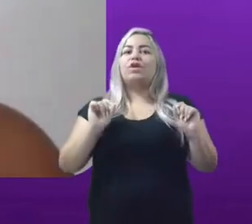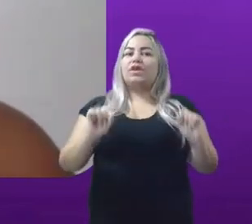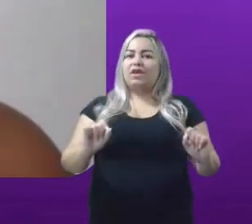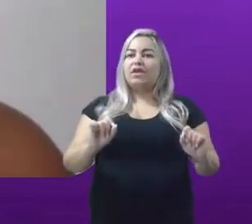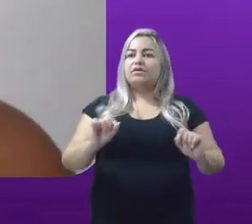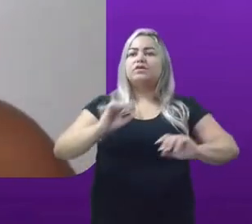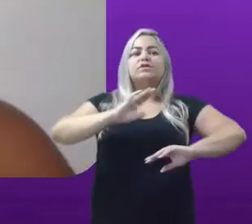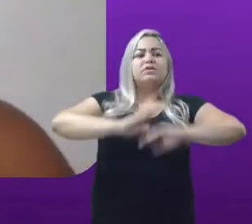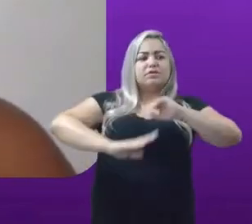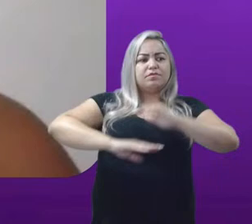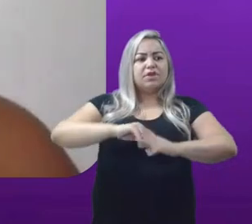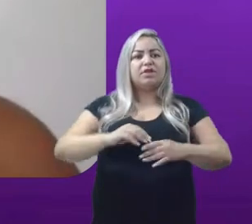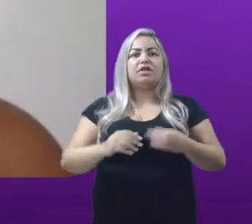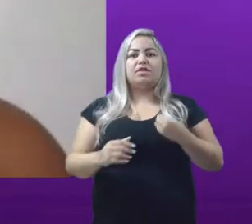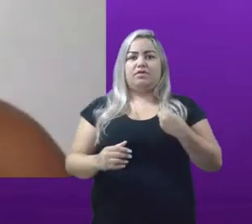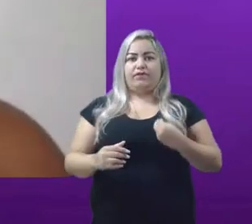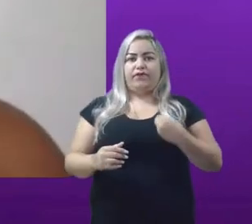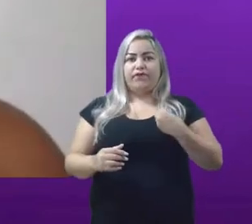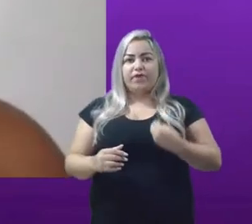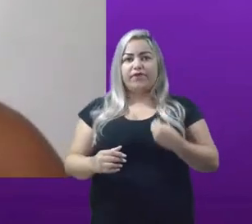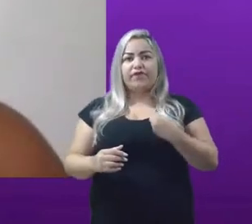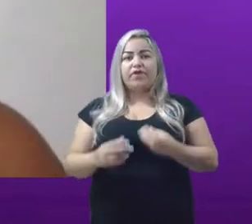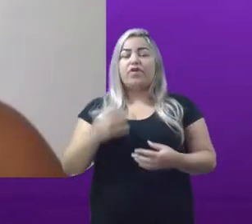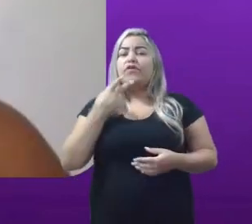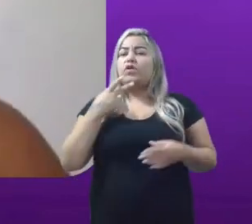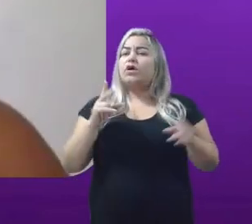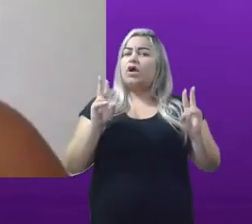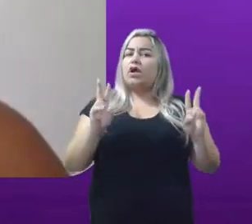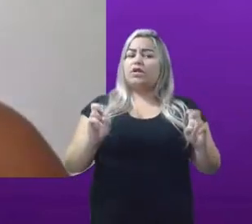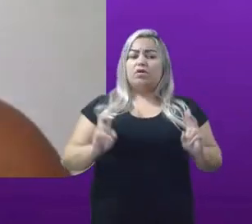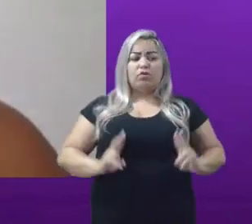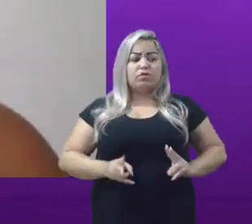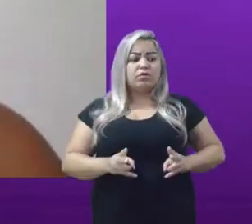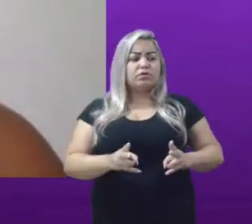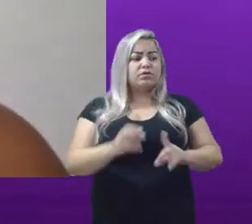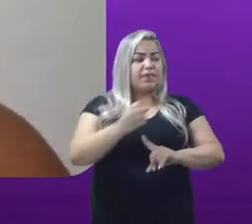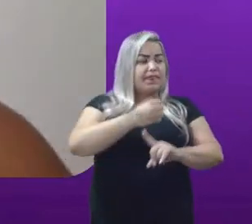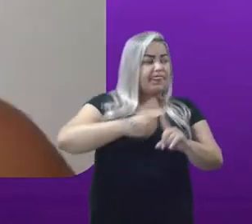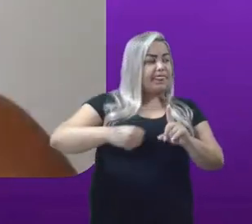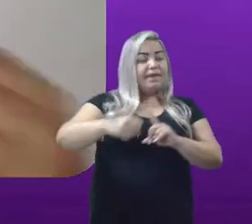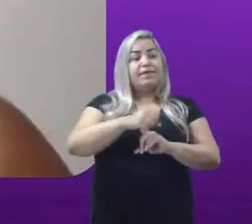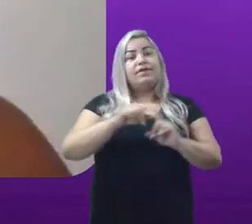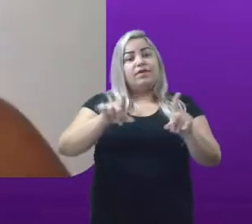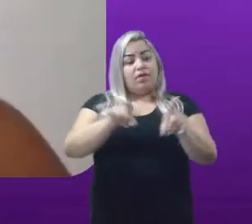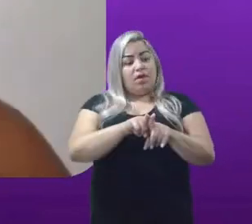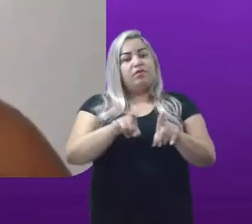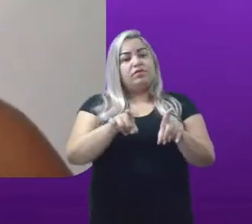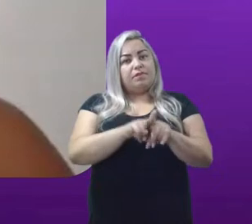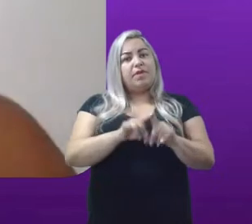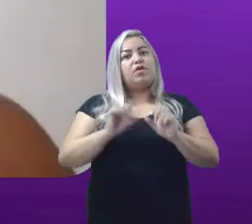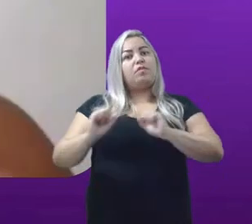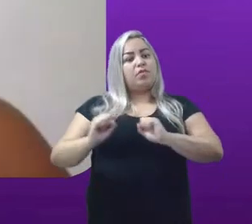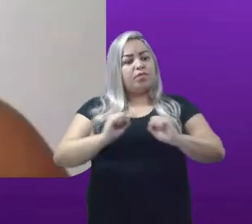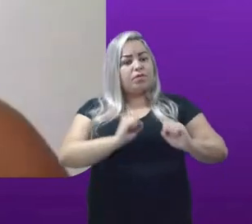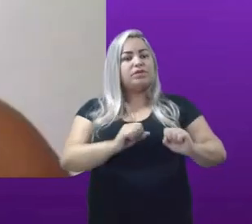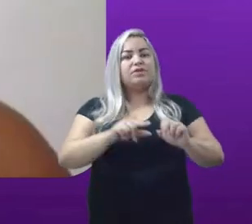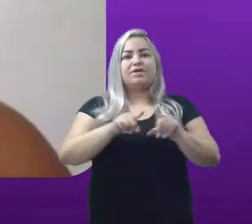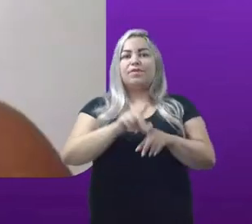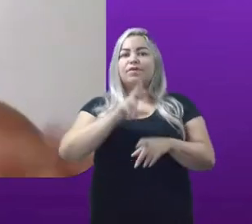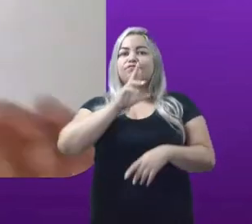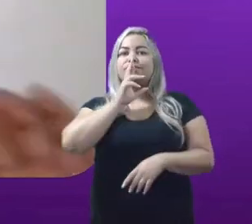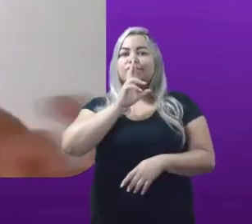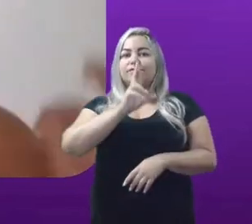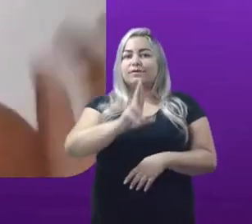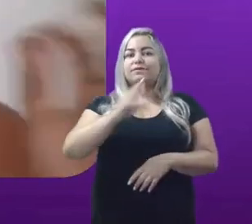a situação que ele vive se refere a um contínuo social do qual emerge um padrão de poder que é resultante